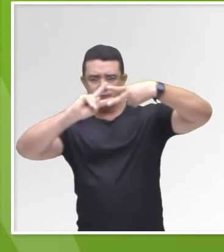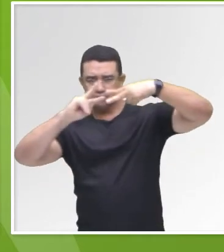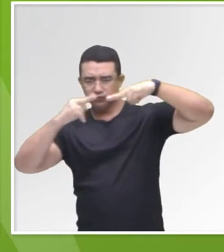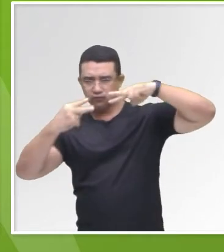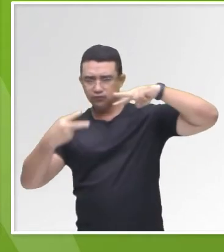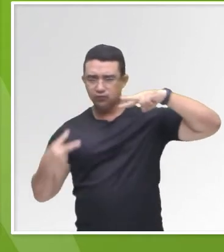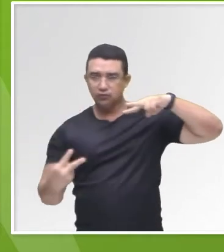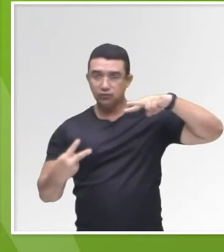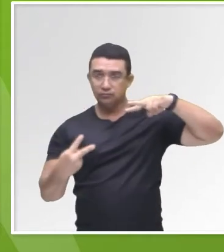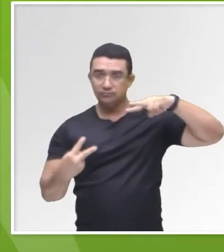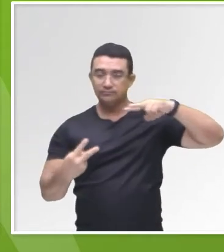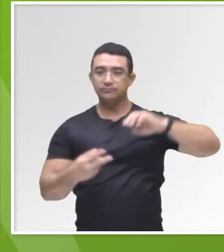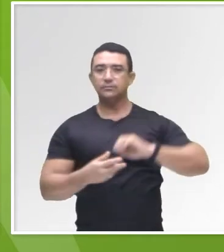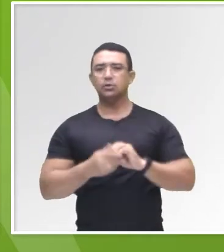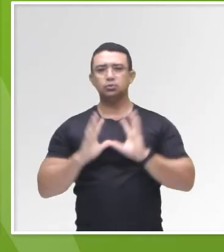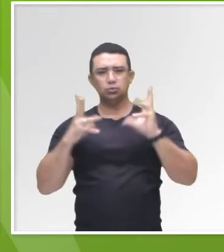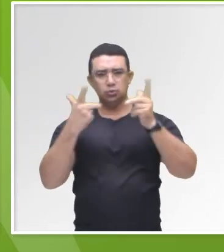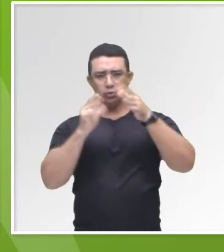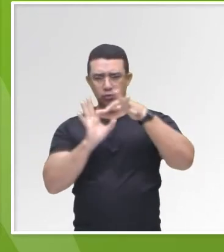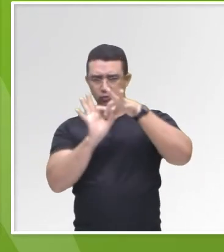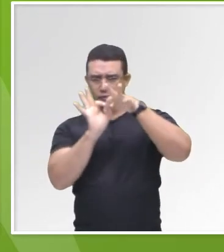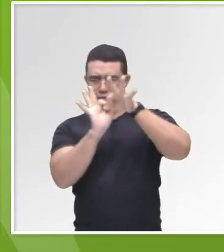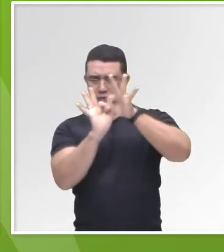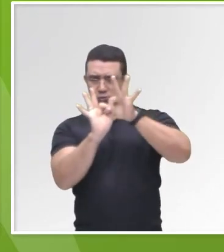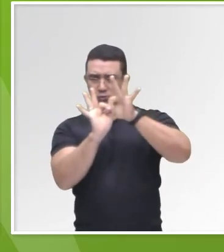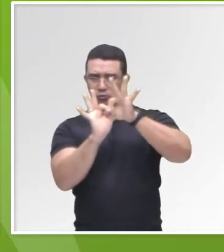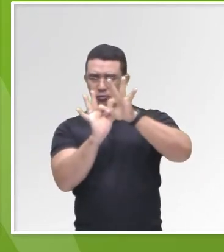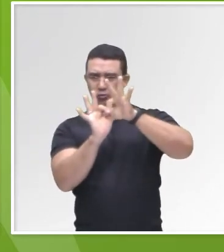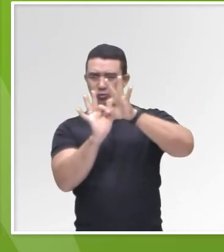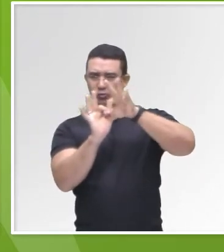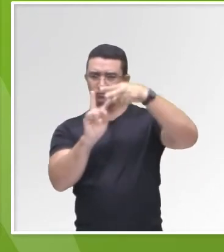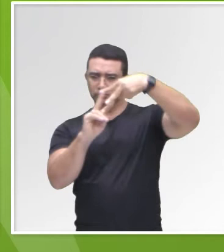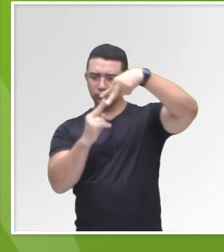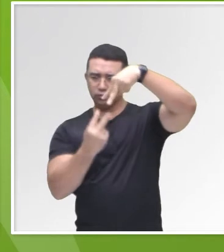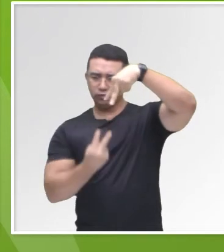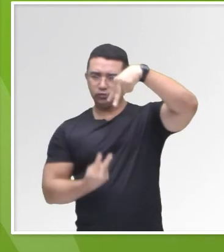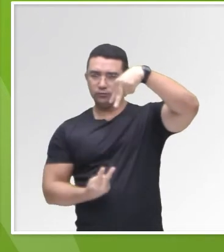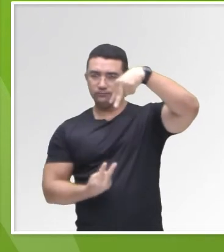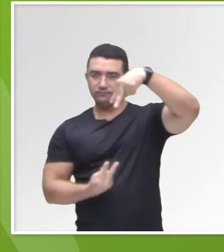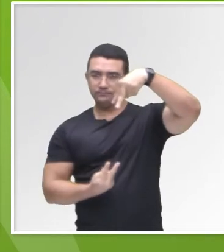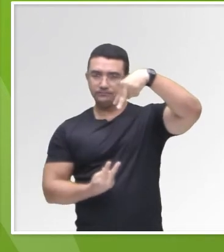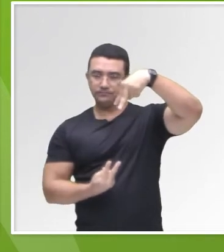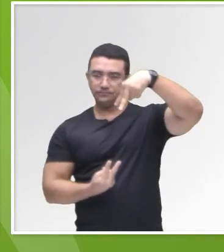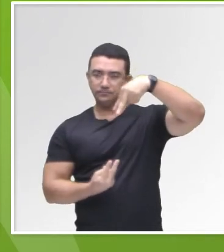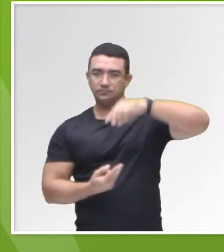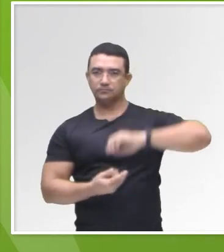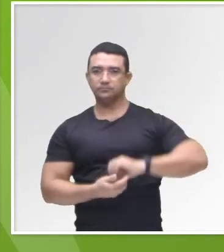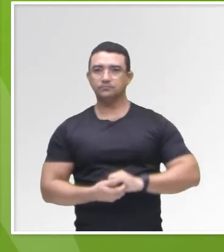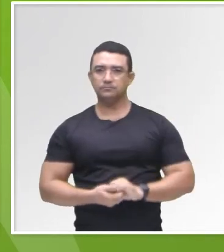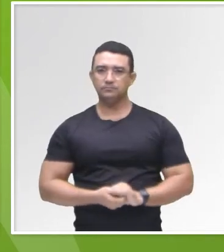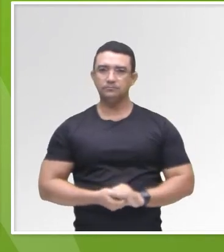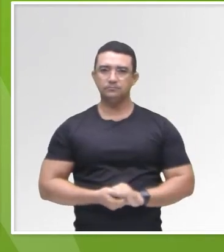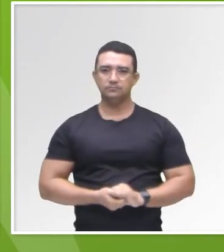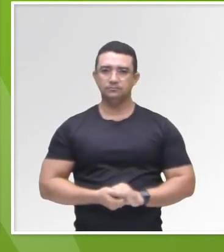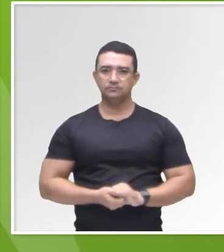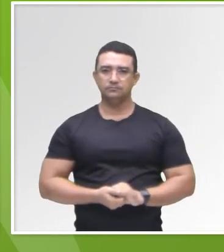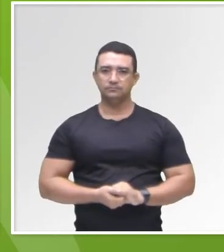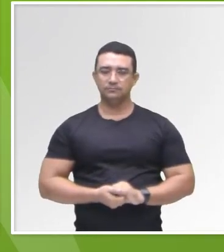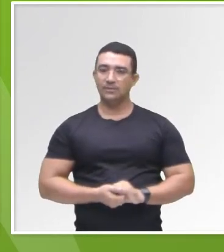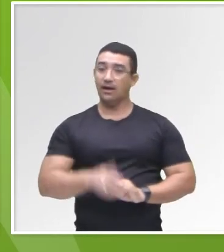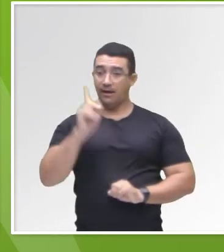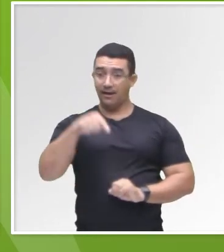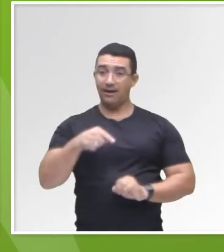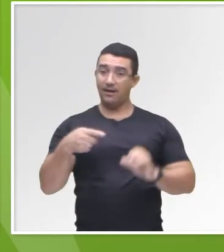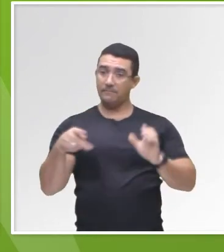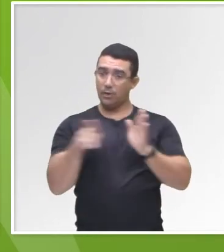está observando. Estão bem alinhados, ó, disposição linear, deslocados aí, organizados no meio da célula. Essa é a